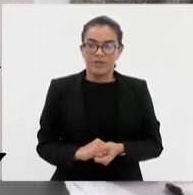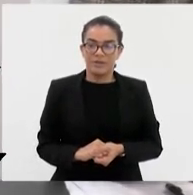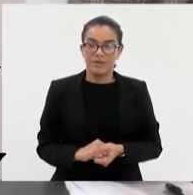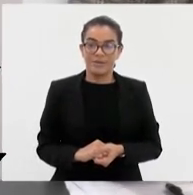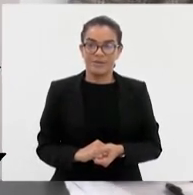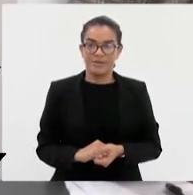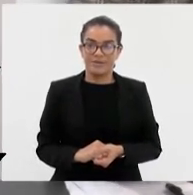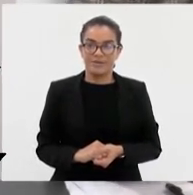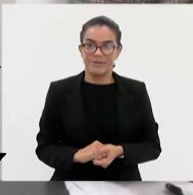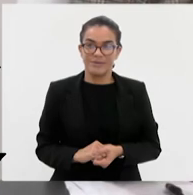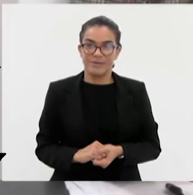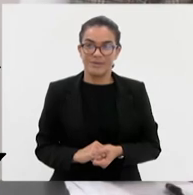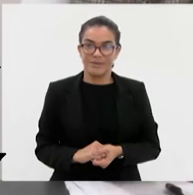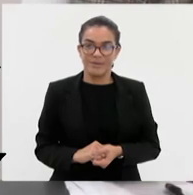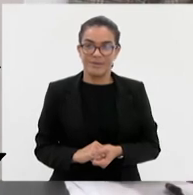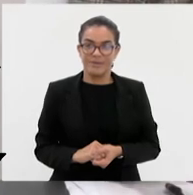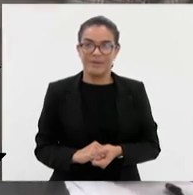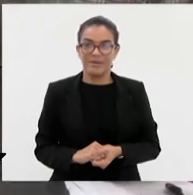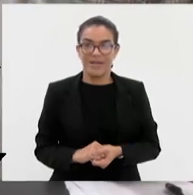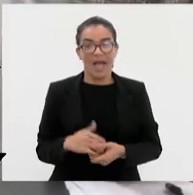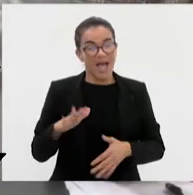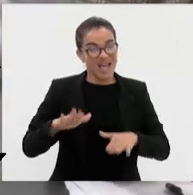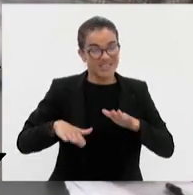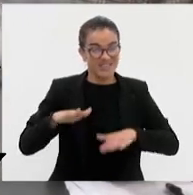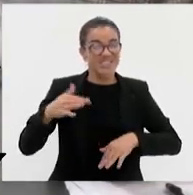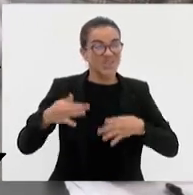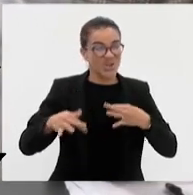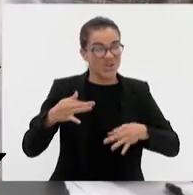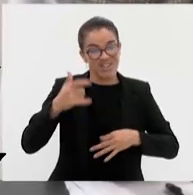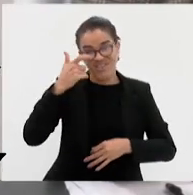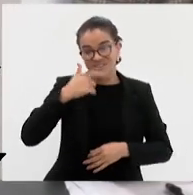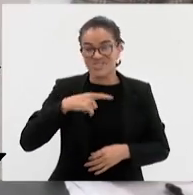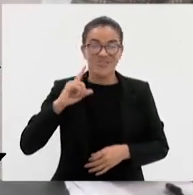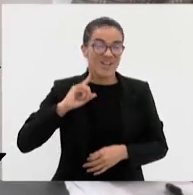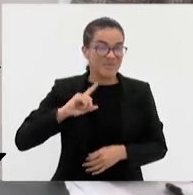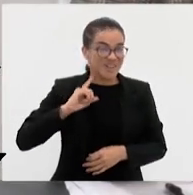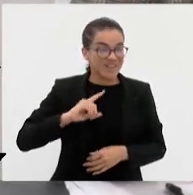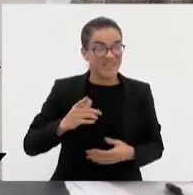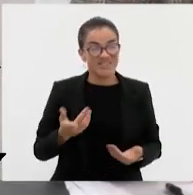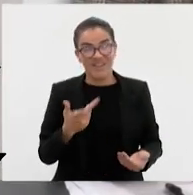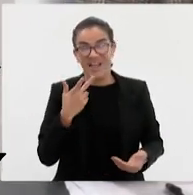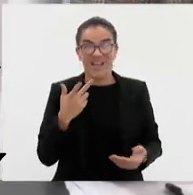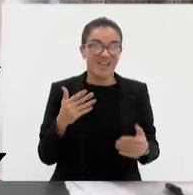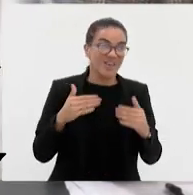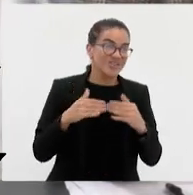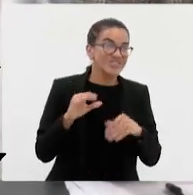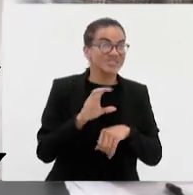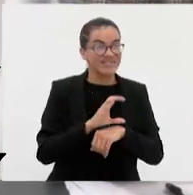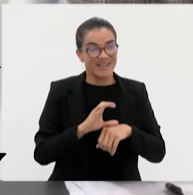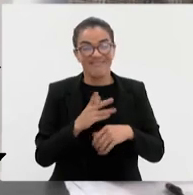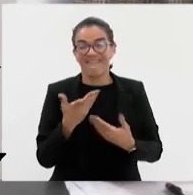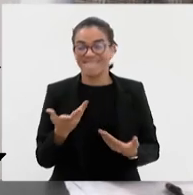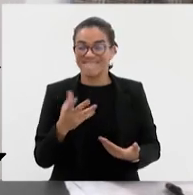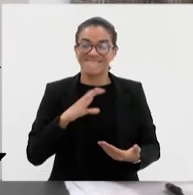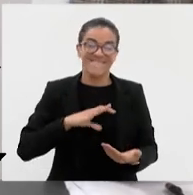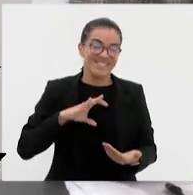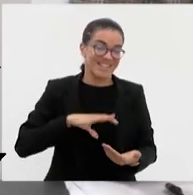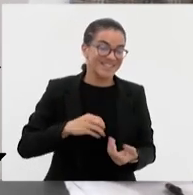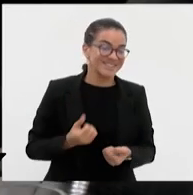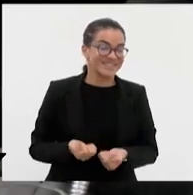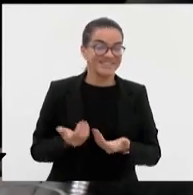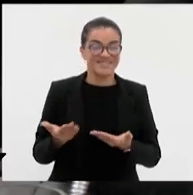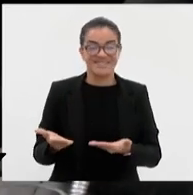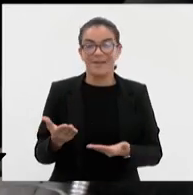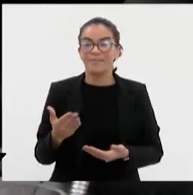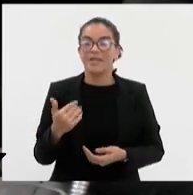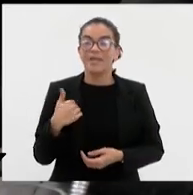Não posso negar que às vezes é dolorido, lembrando como flamenguista, que eu, lembrando da parecer constitucional para lembrando heróis vascaínos. Lembrando